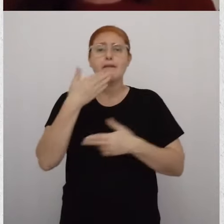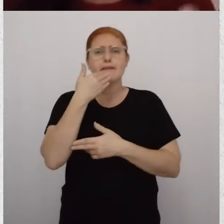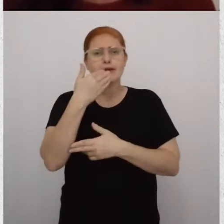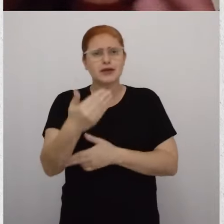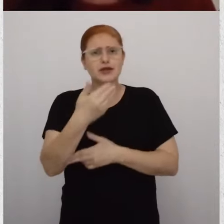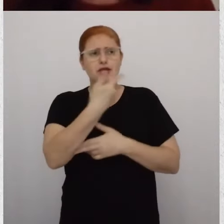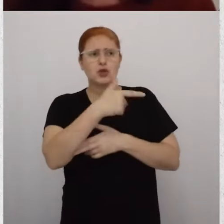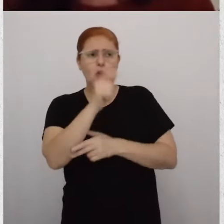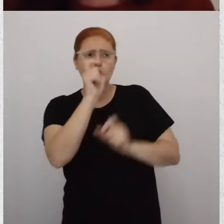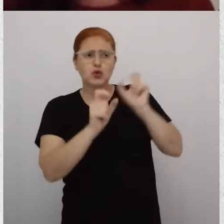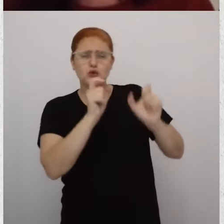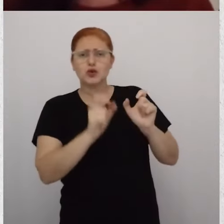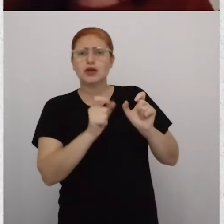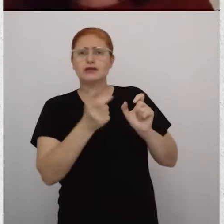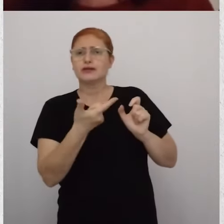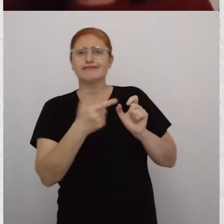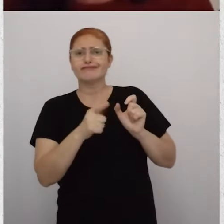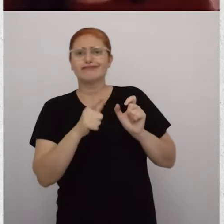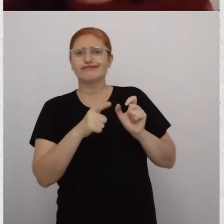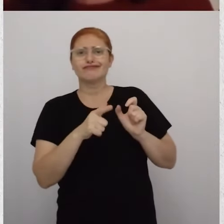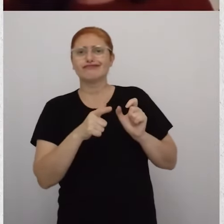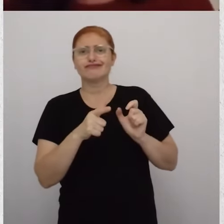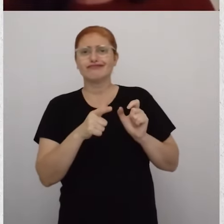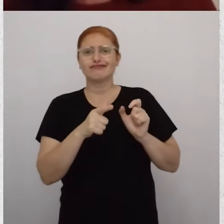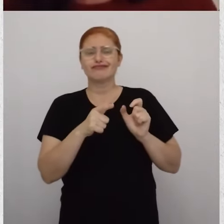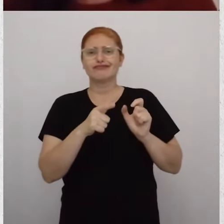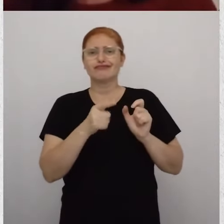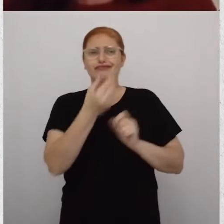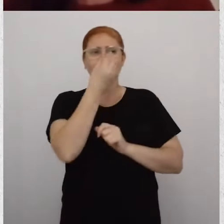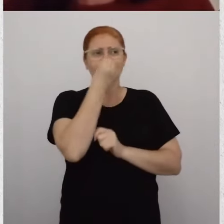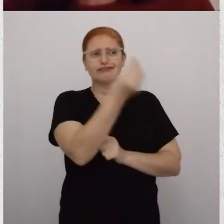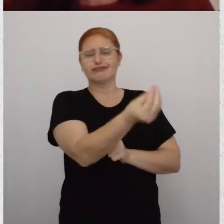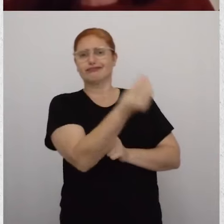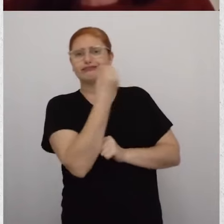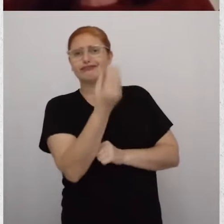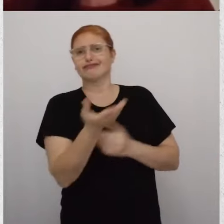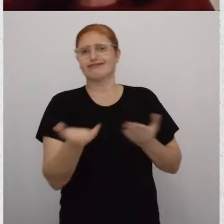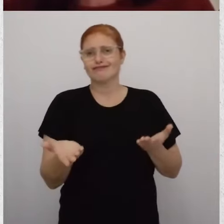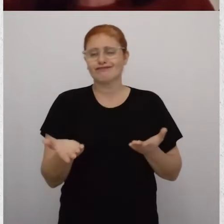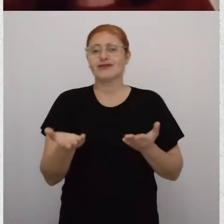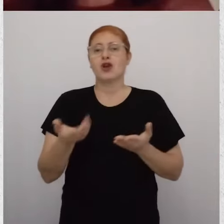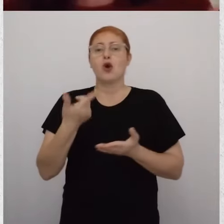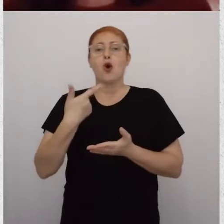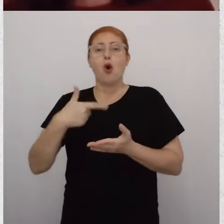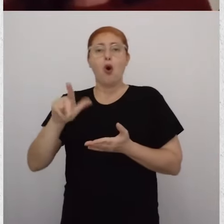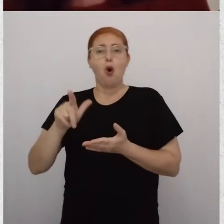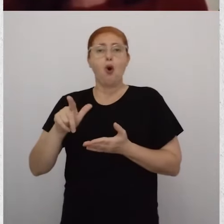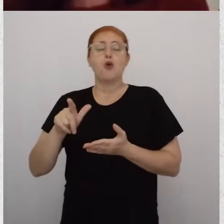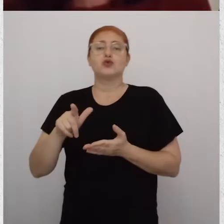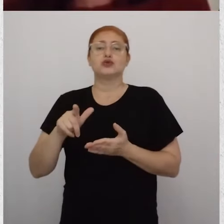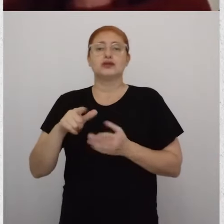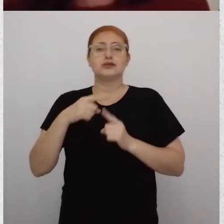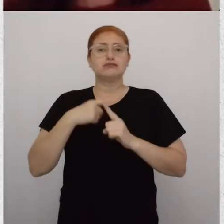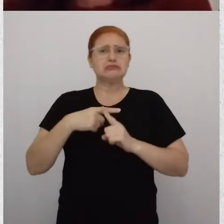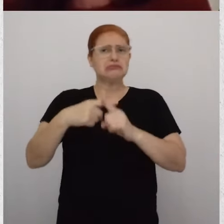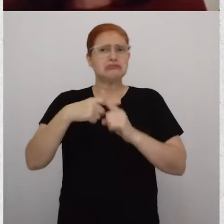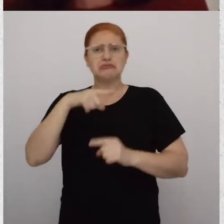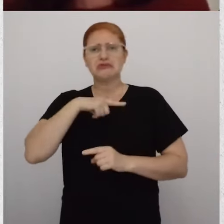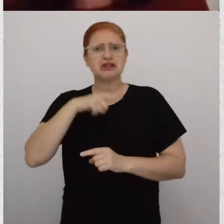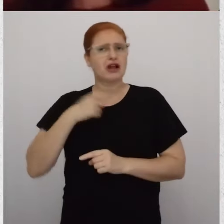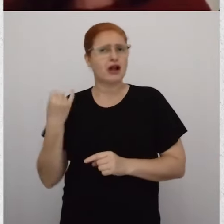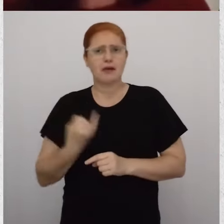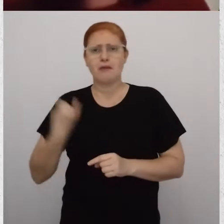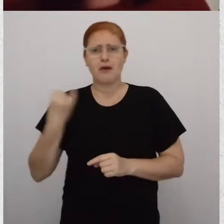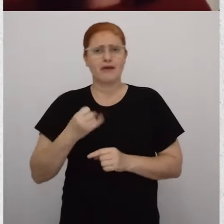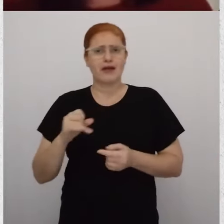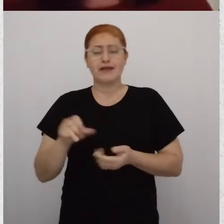de outros sujeitos deixam de caber ali como prioridade. E é isso, né? Assim, outras nunca lograram ser prioridade em nenhum momento.